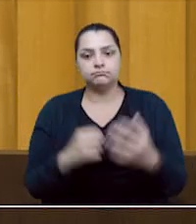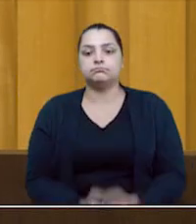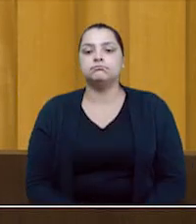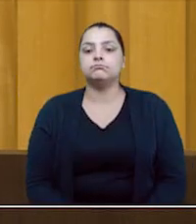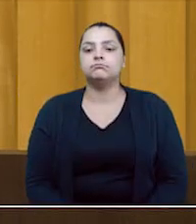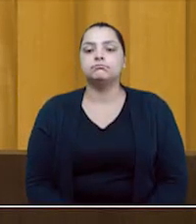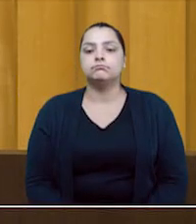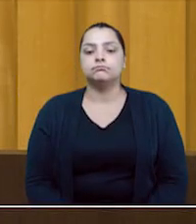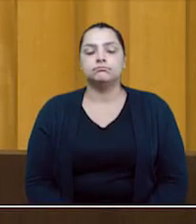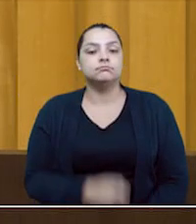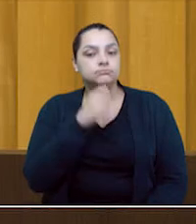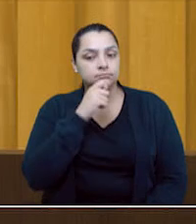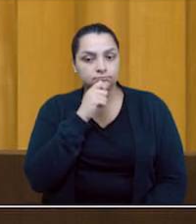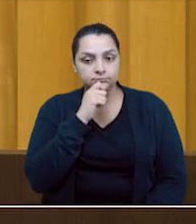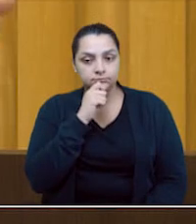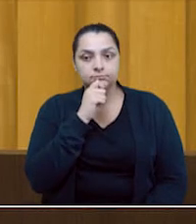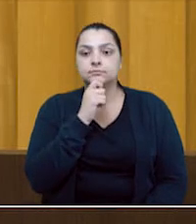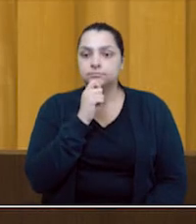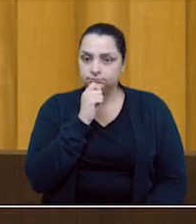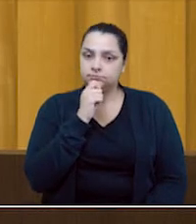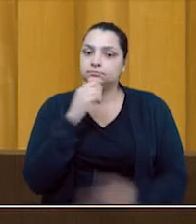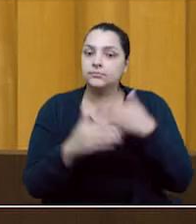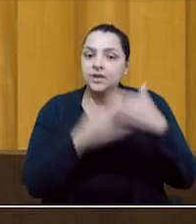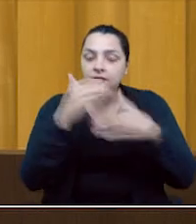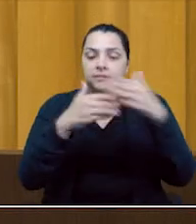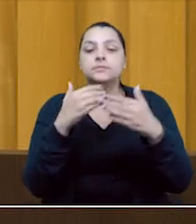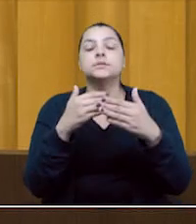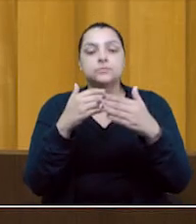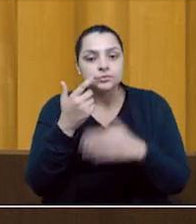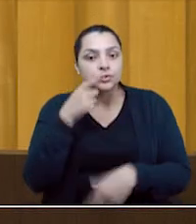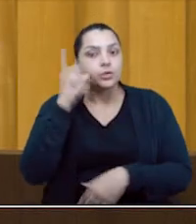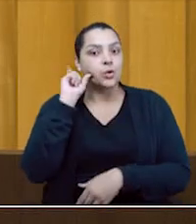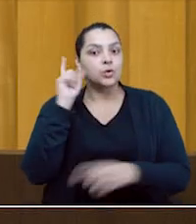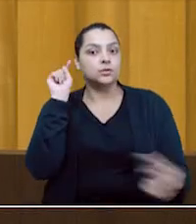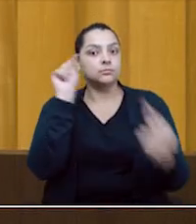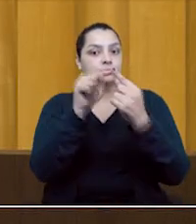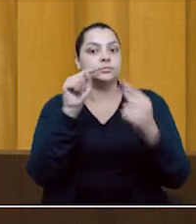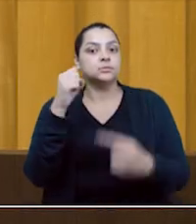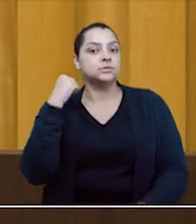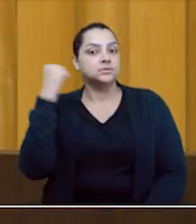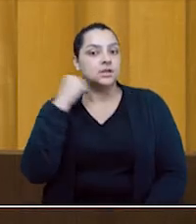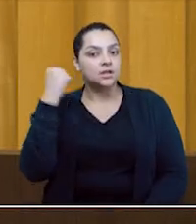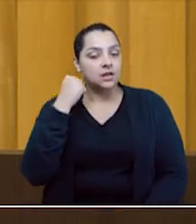ainda uma vez o significativo avanço alcançado ontem, quando o Senado da República